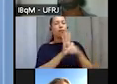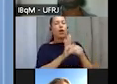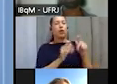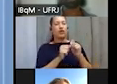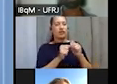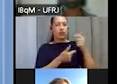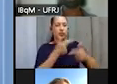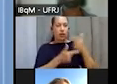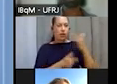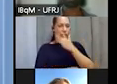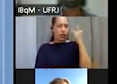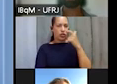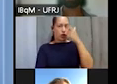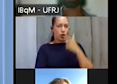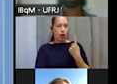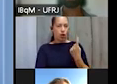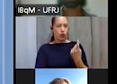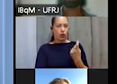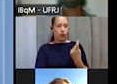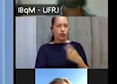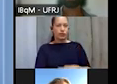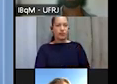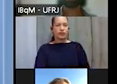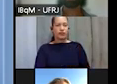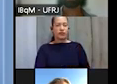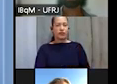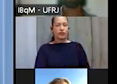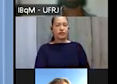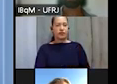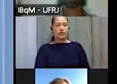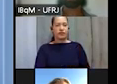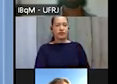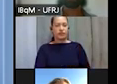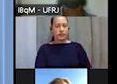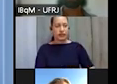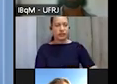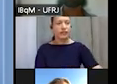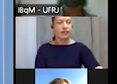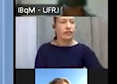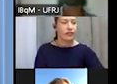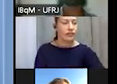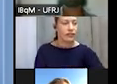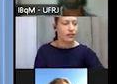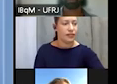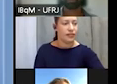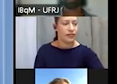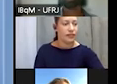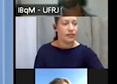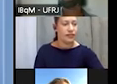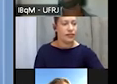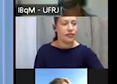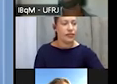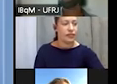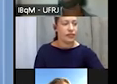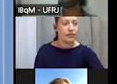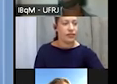único indivíduo, daquele indivíduo que aparece como o grande cientista, o grande desbravador, o grande paleontólogo